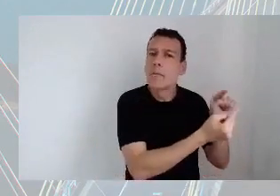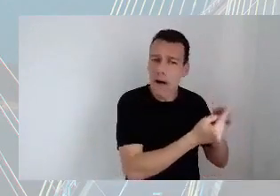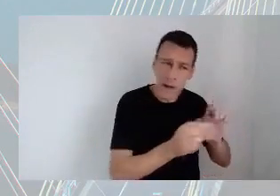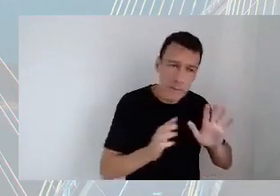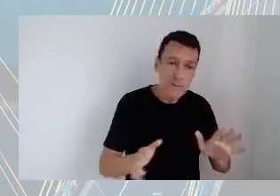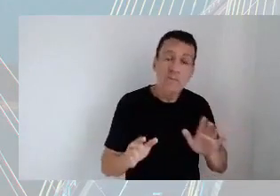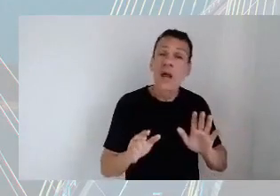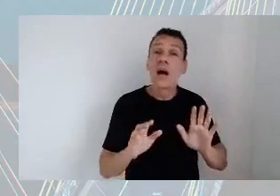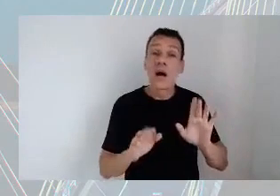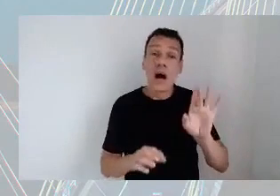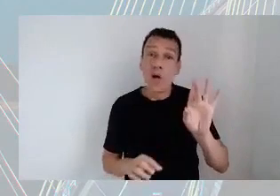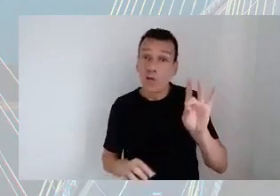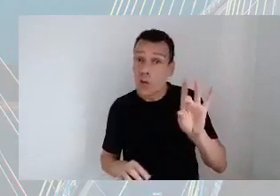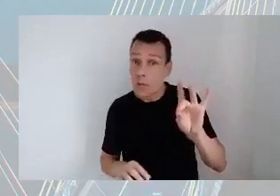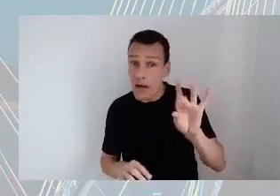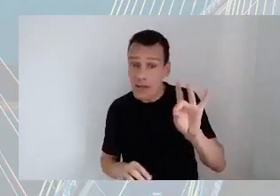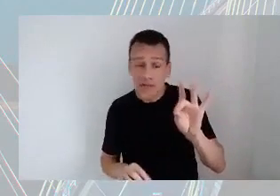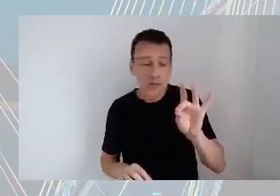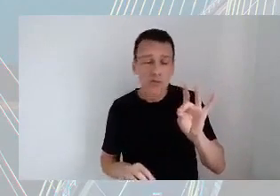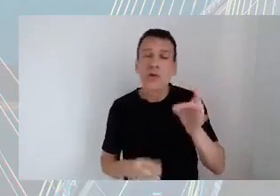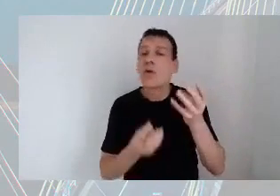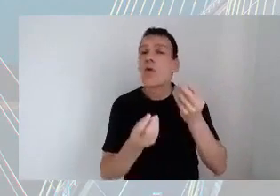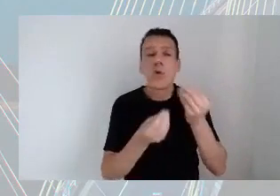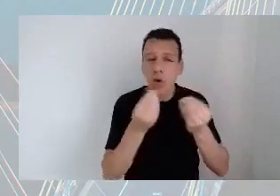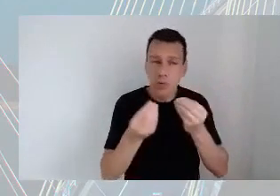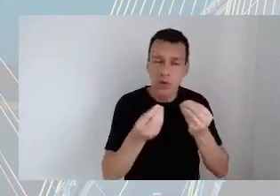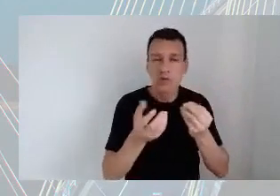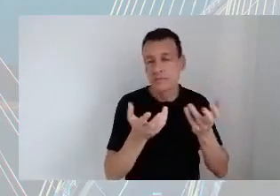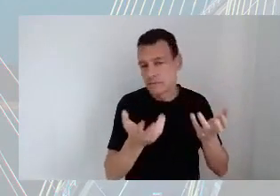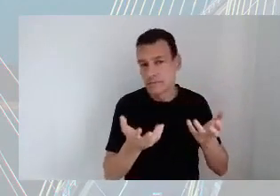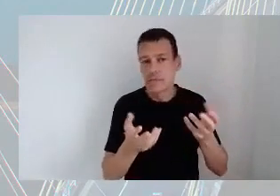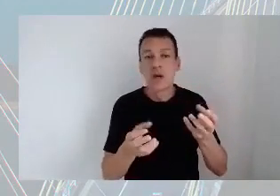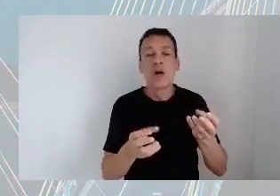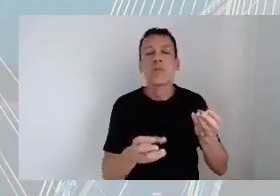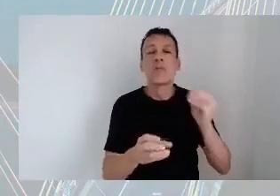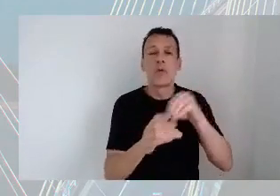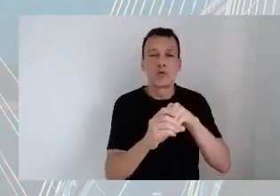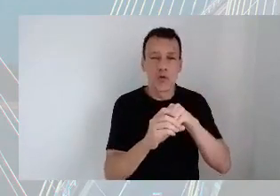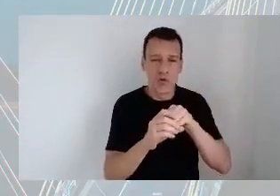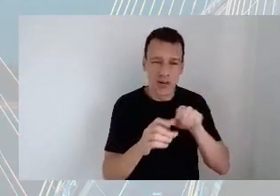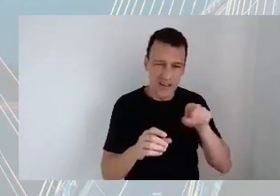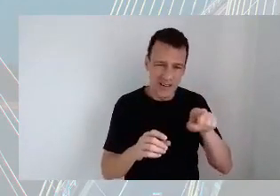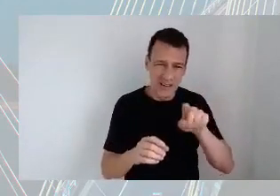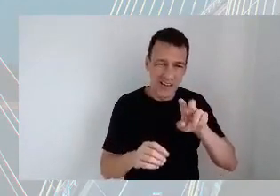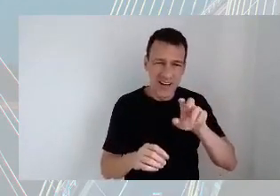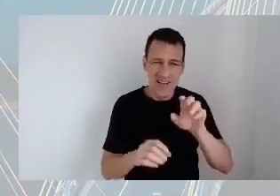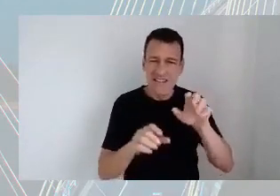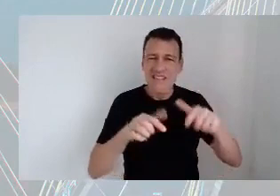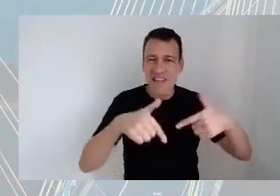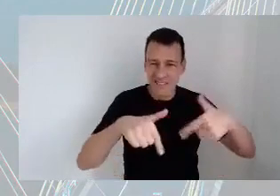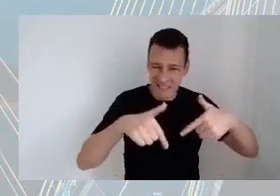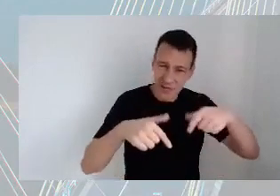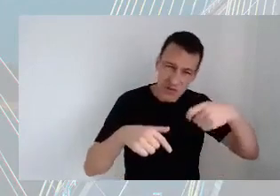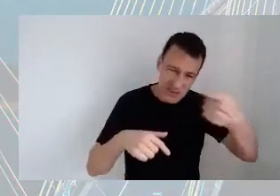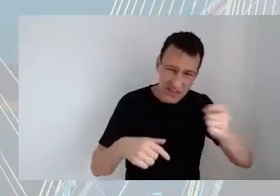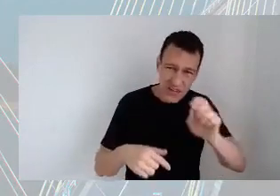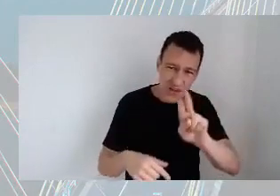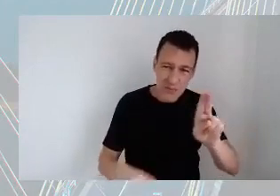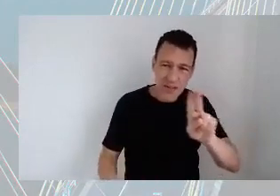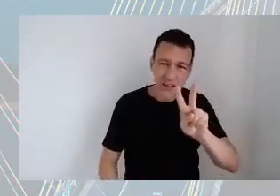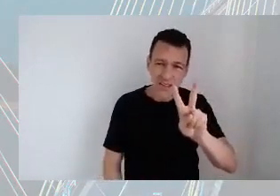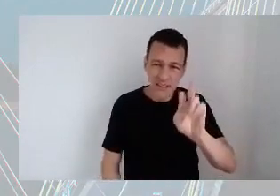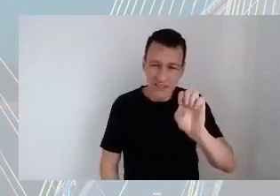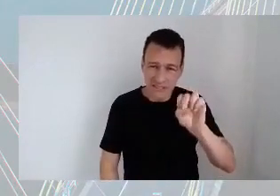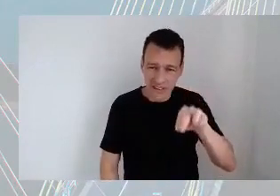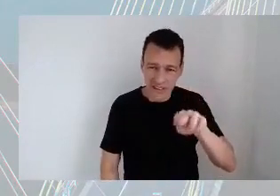colocou no serviço em nuvem da Azure, tá? E entregou para eles também a solução visual